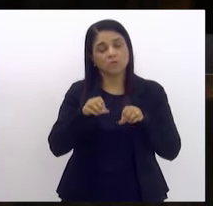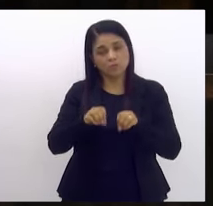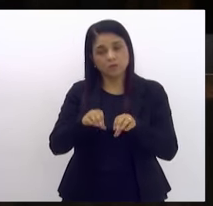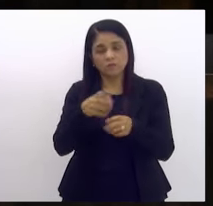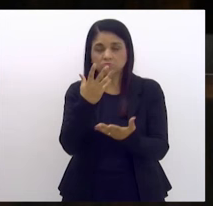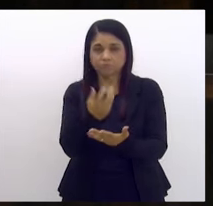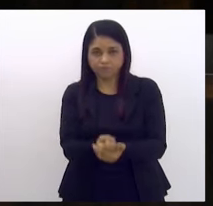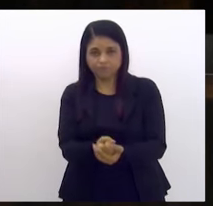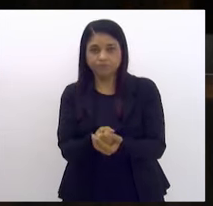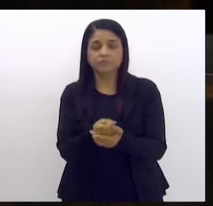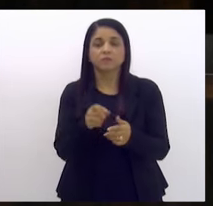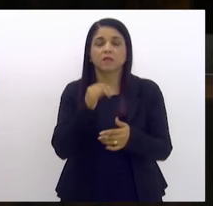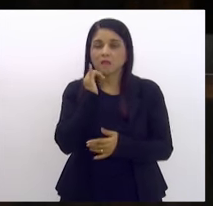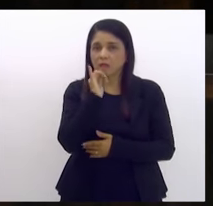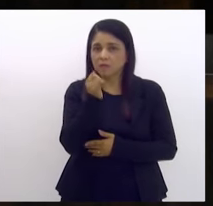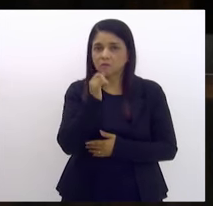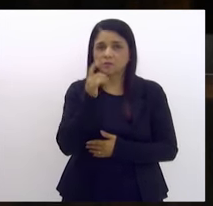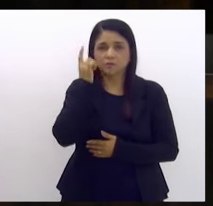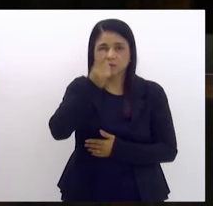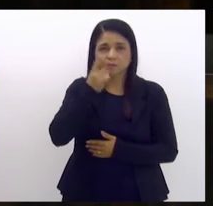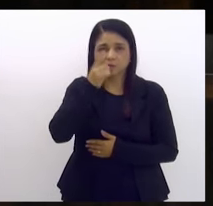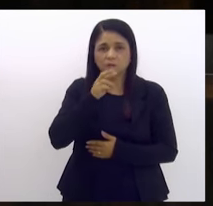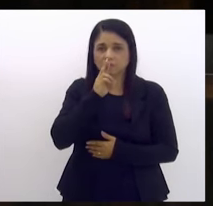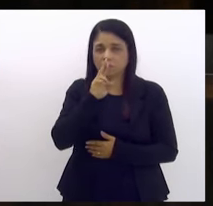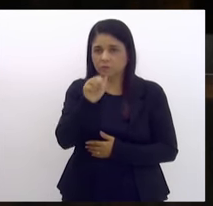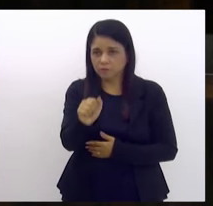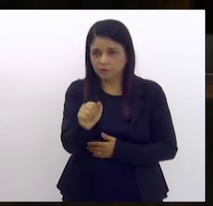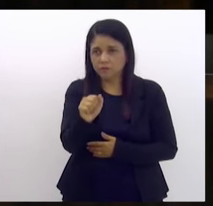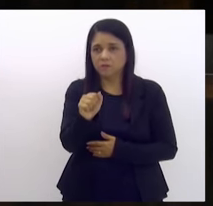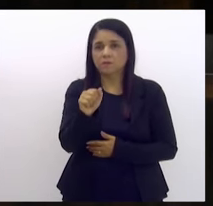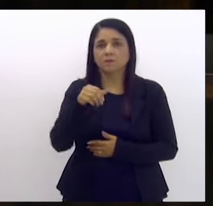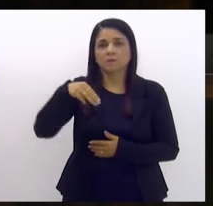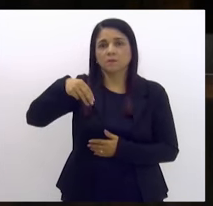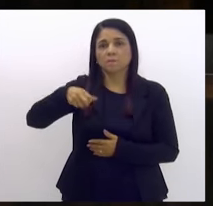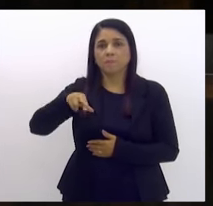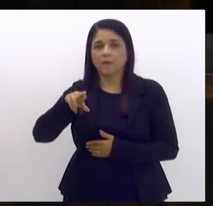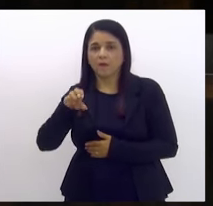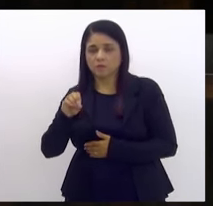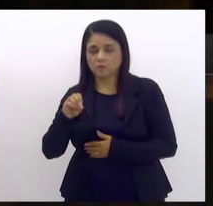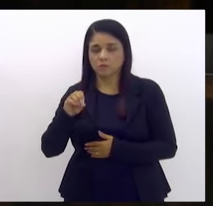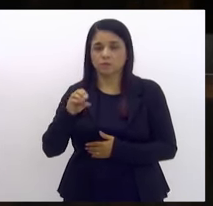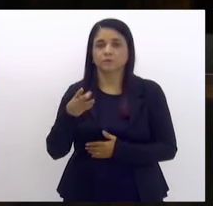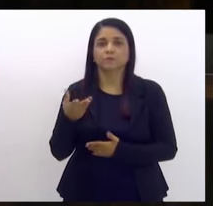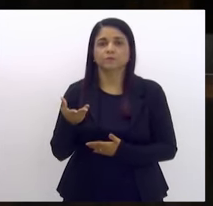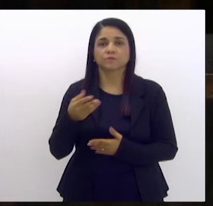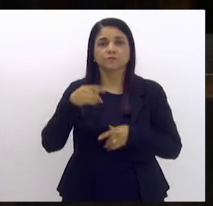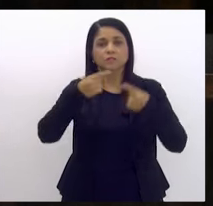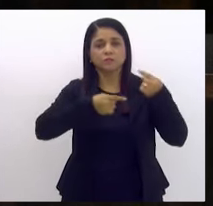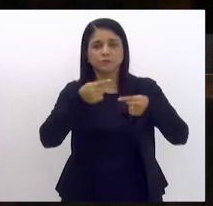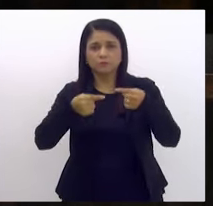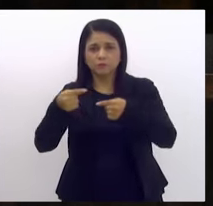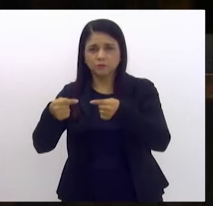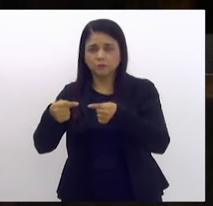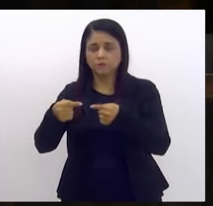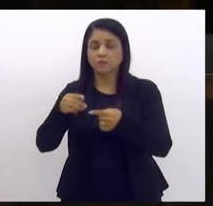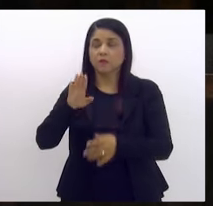favorável. Relatores, deputado Rodrigo Amorim e Márcio Galberto. Em discussão. Para discutir, presidente. Para